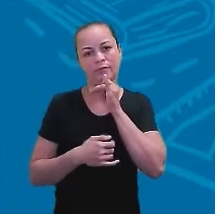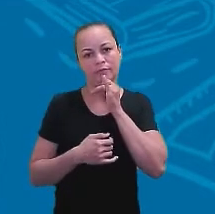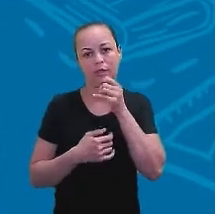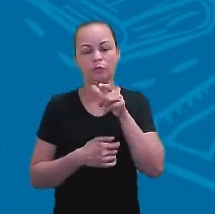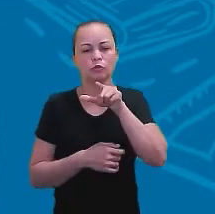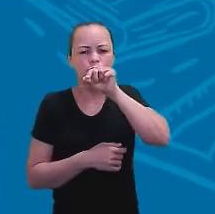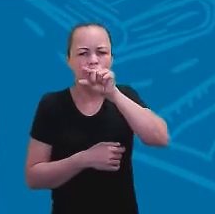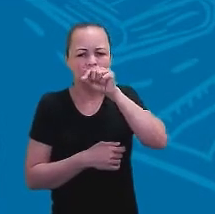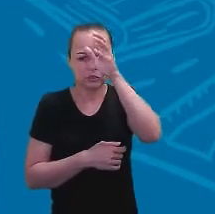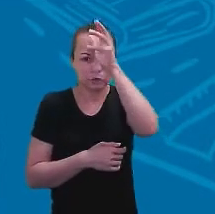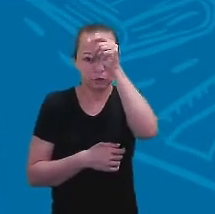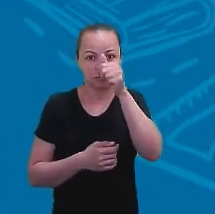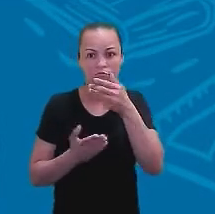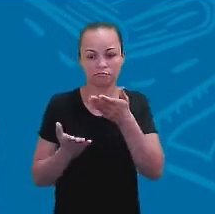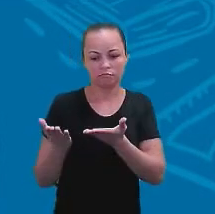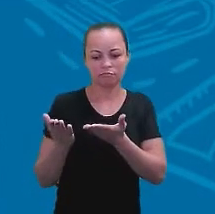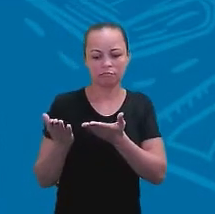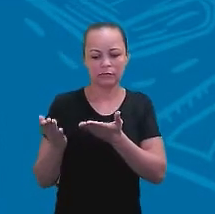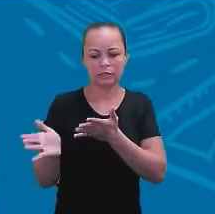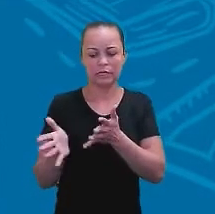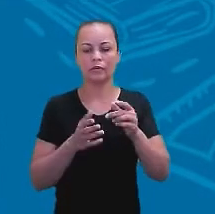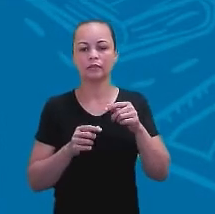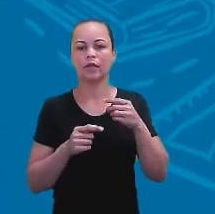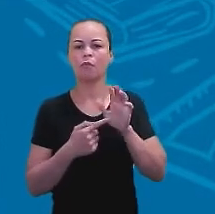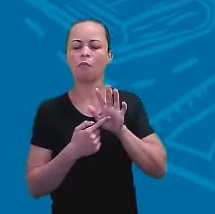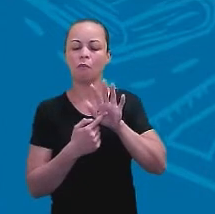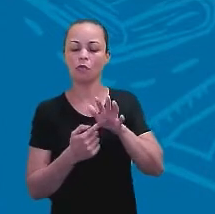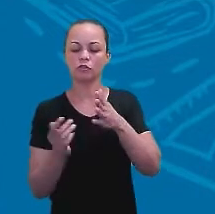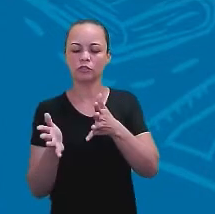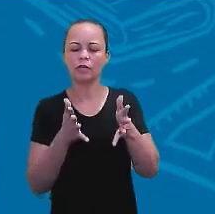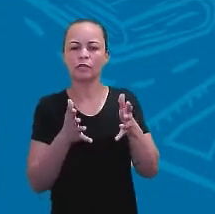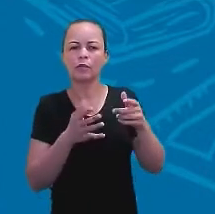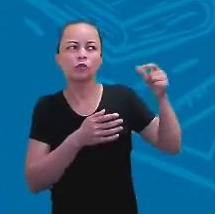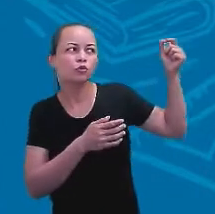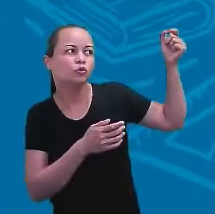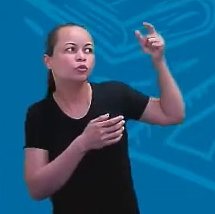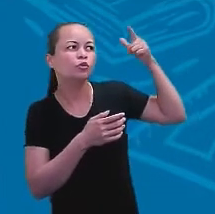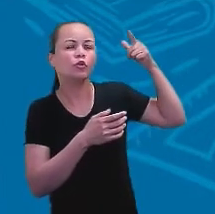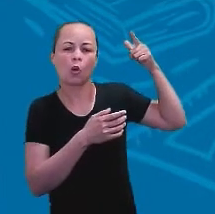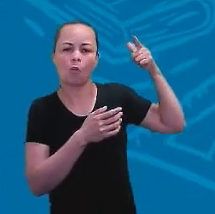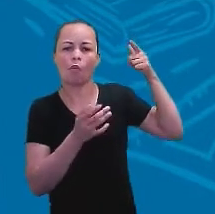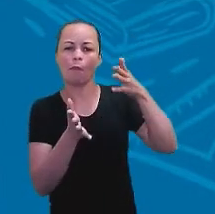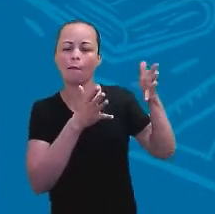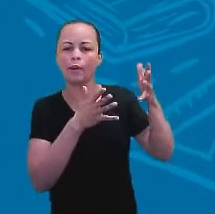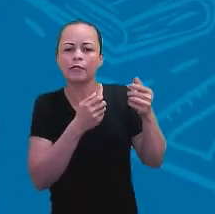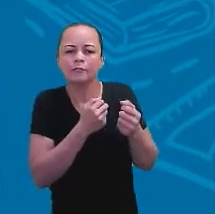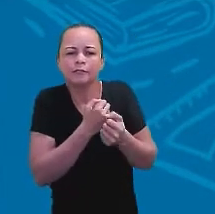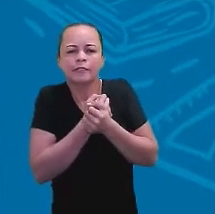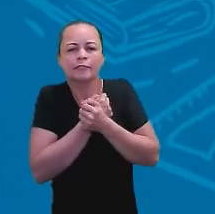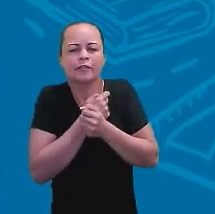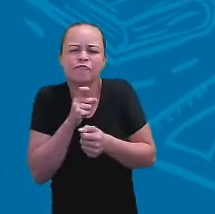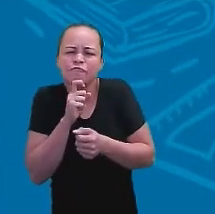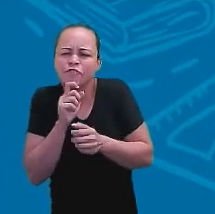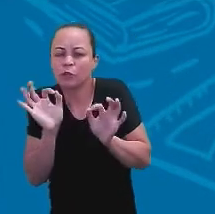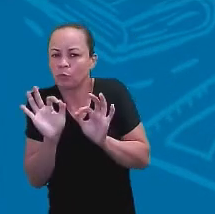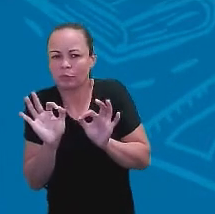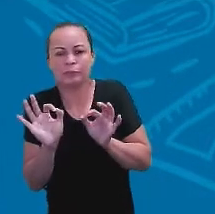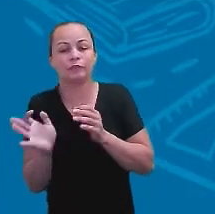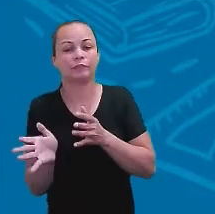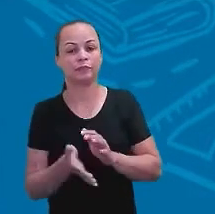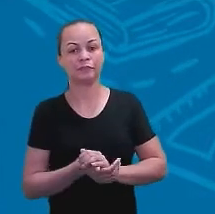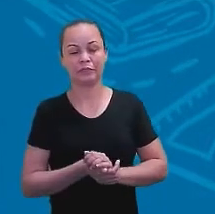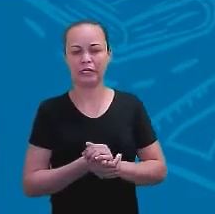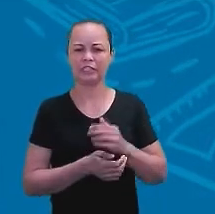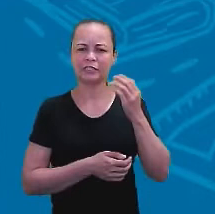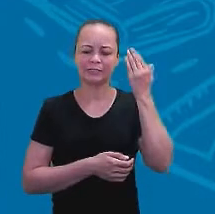estão levando ali a iluminação do sol para poder se aquecer e não passar frio, tá certo? A gente sabe que geralmente os